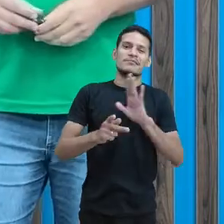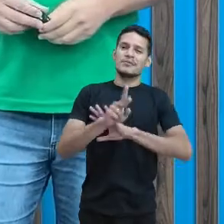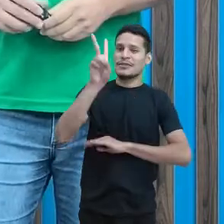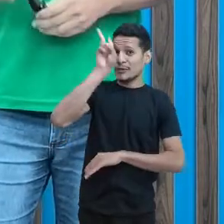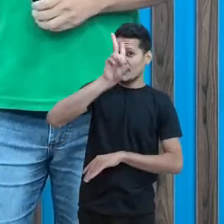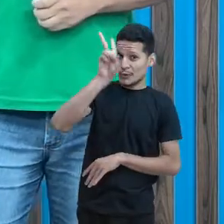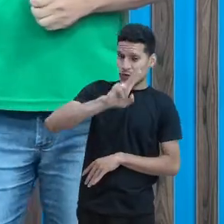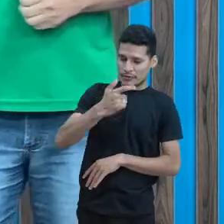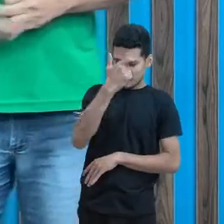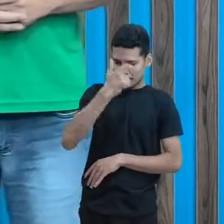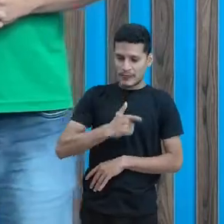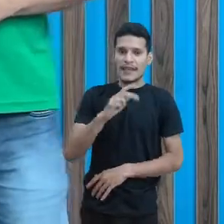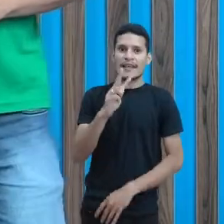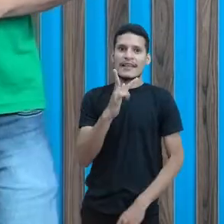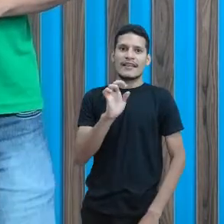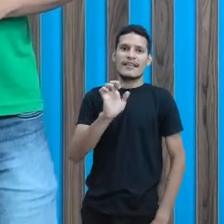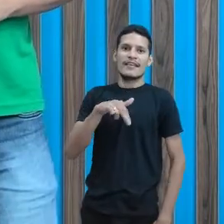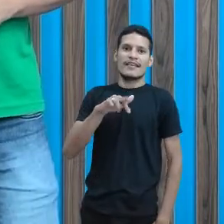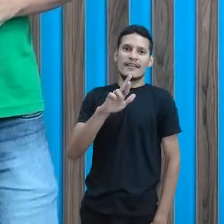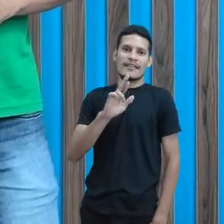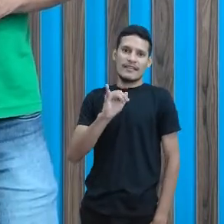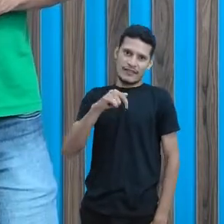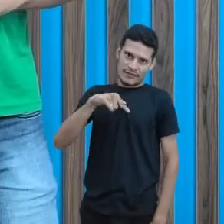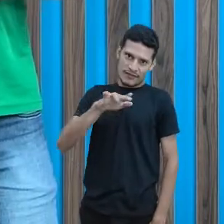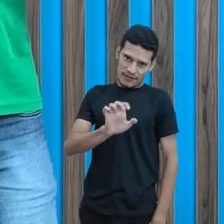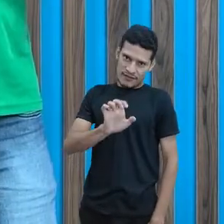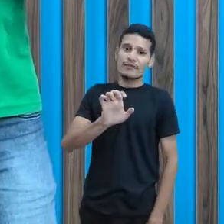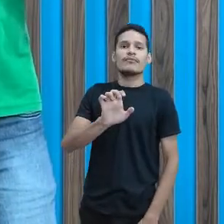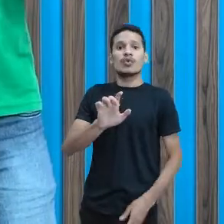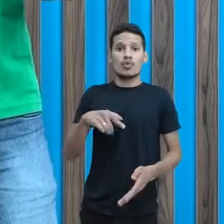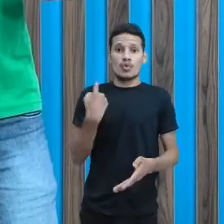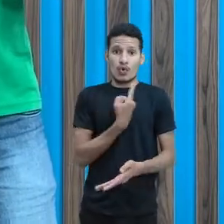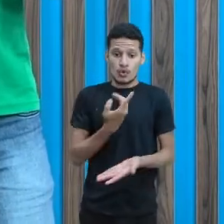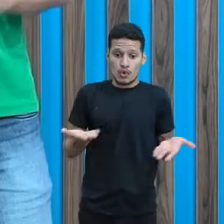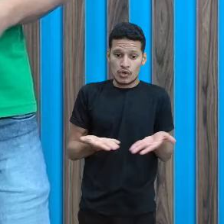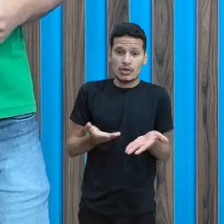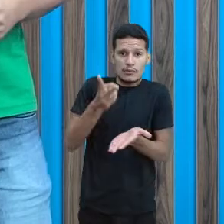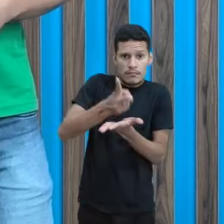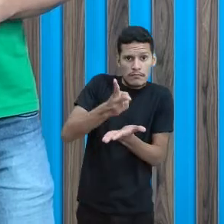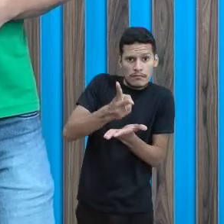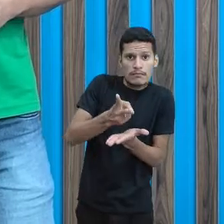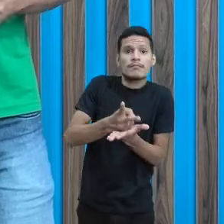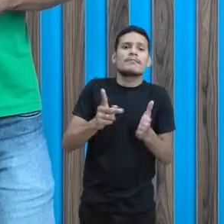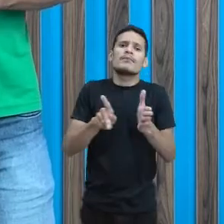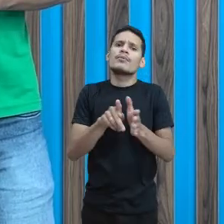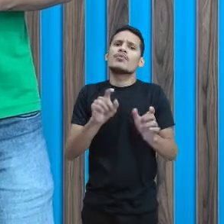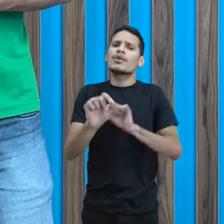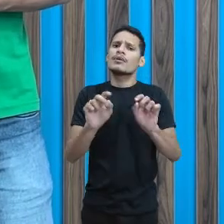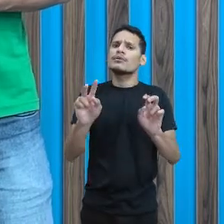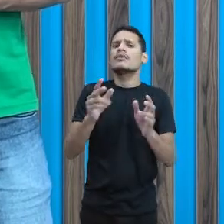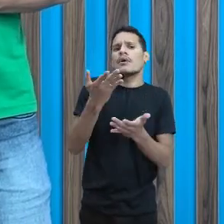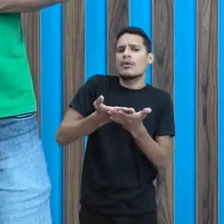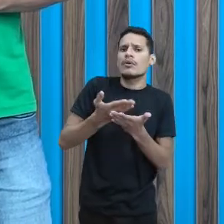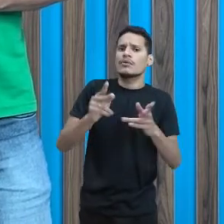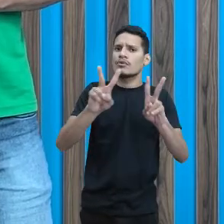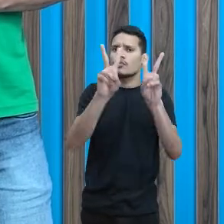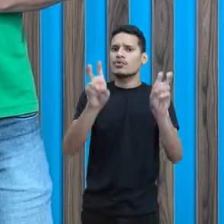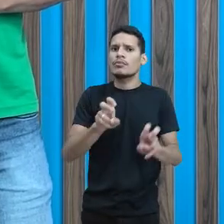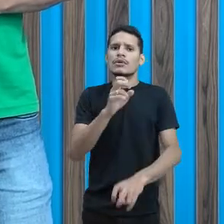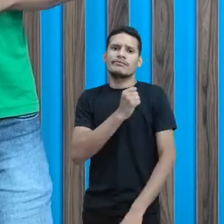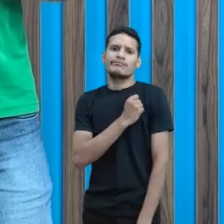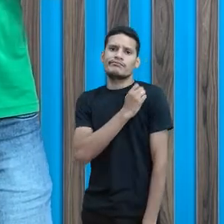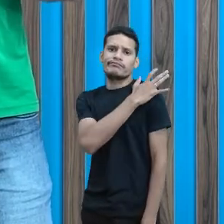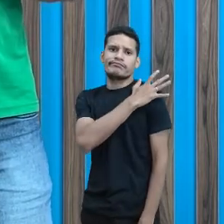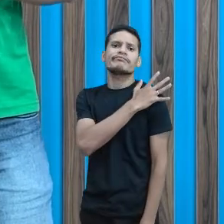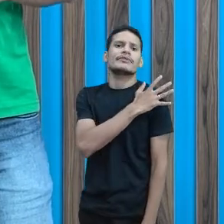História, né? Eu sou Henrique Nelson. Hoje nós vamos dar sequência, né, às nossas aulas sobre a ditadura militar. É um